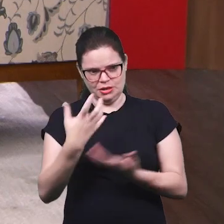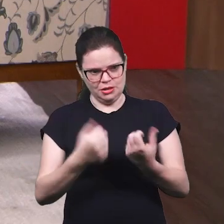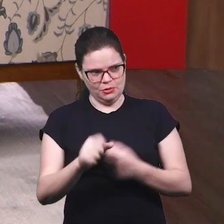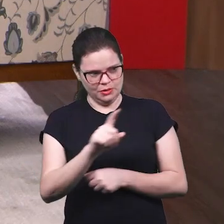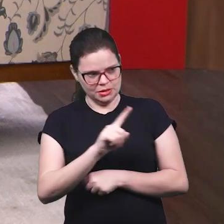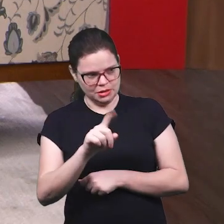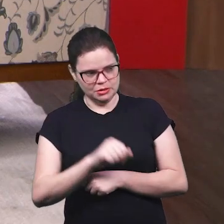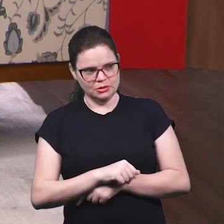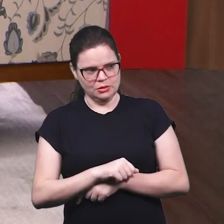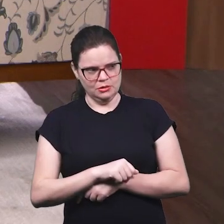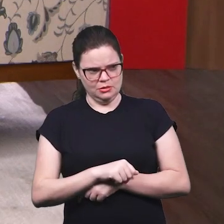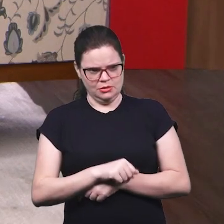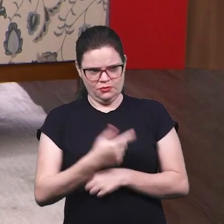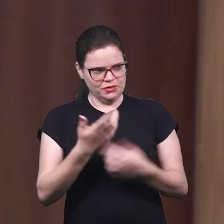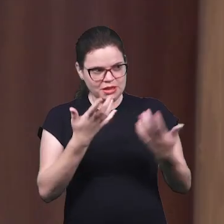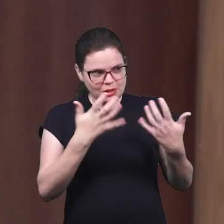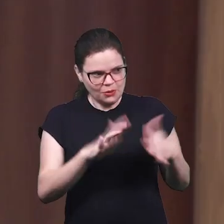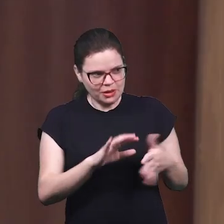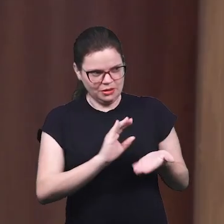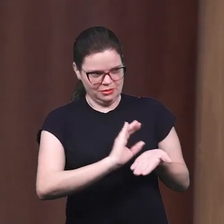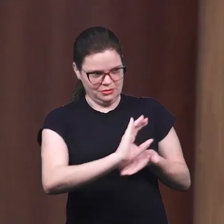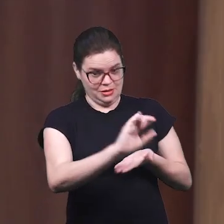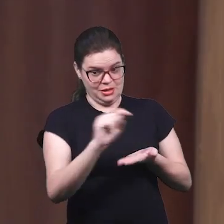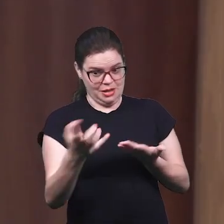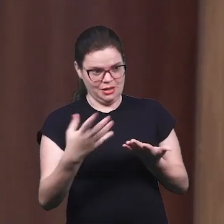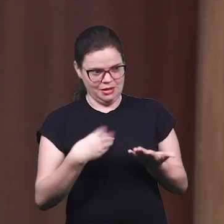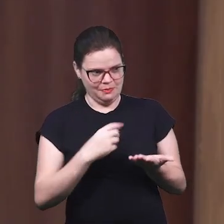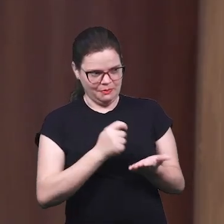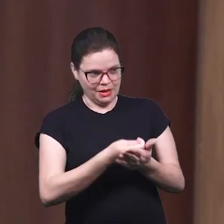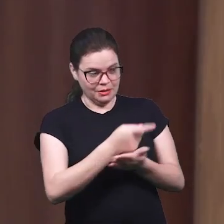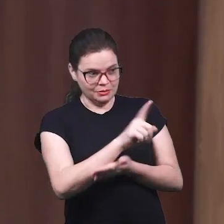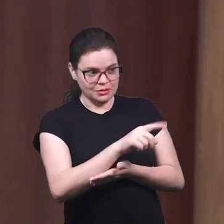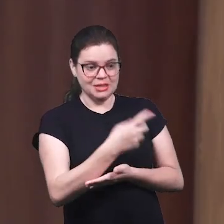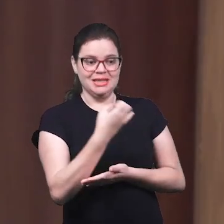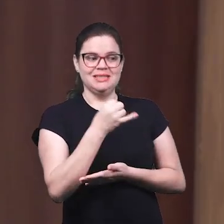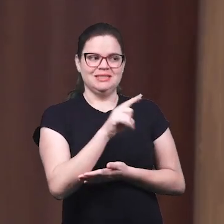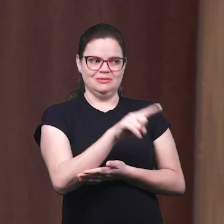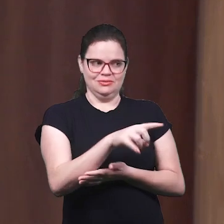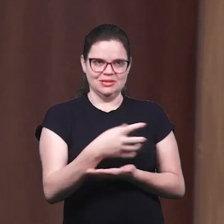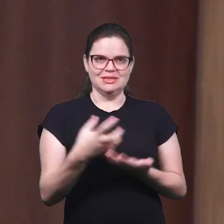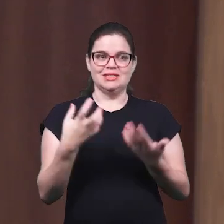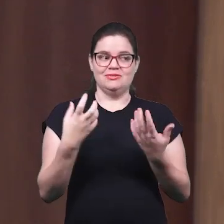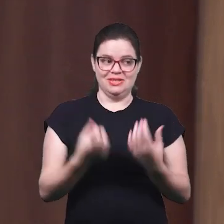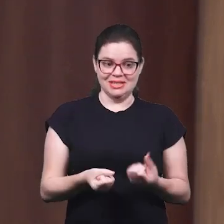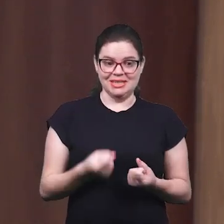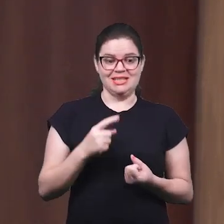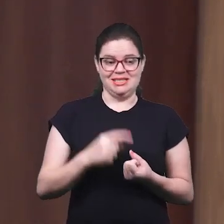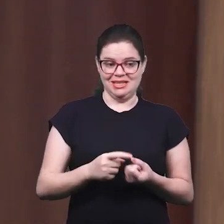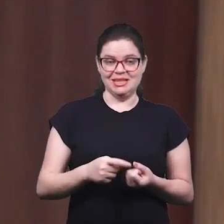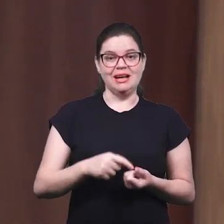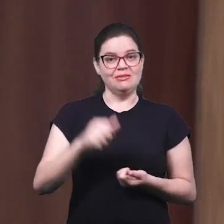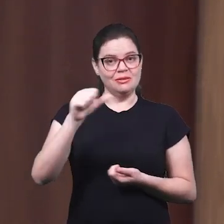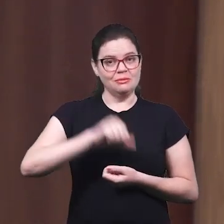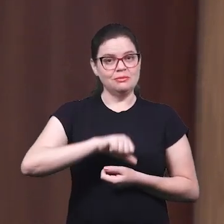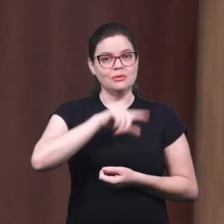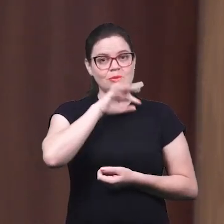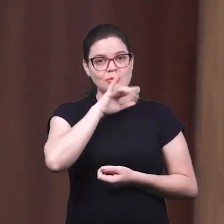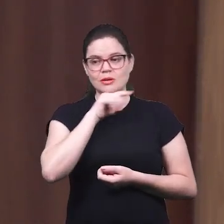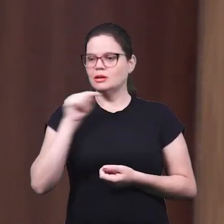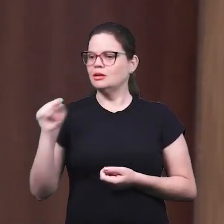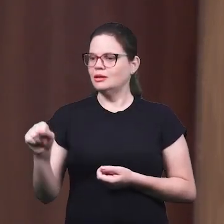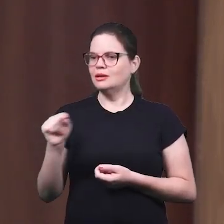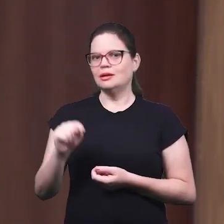aceitou aquela comissão que ele dava pra você. Se você tivesse aceito, você estava roubado com ele. E realmente